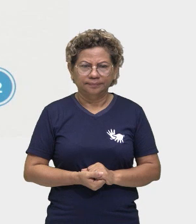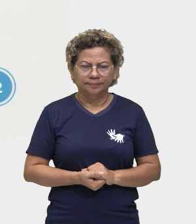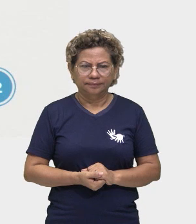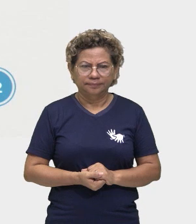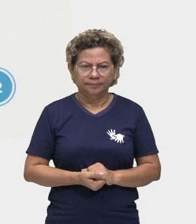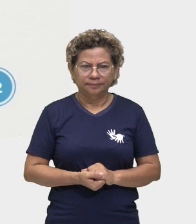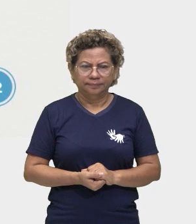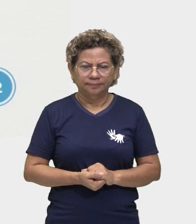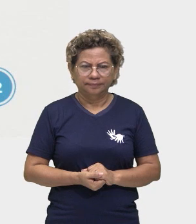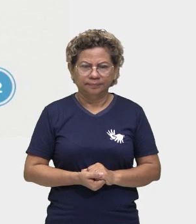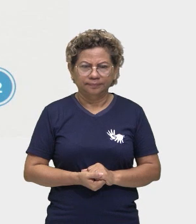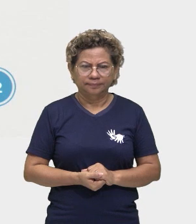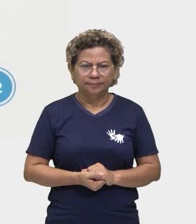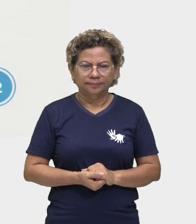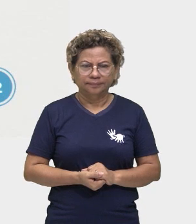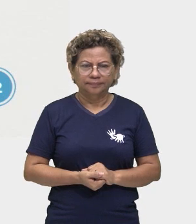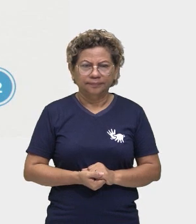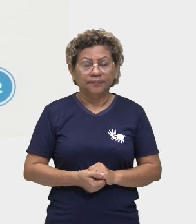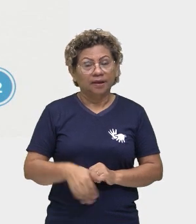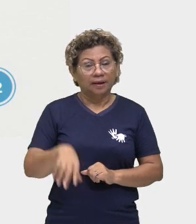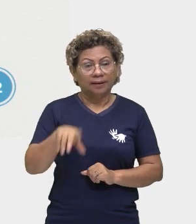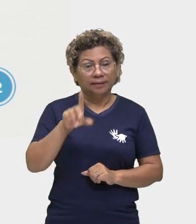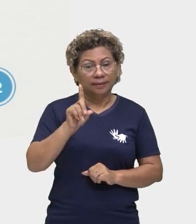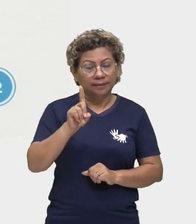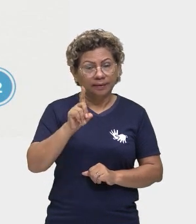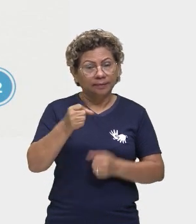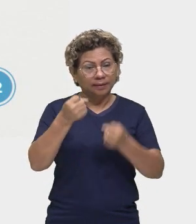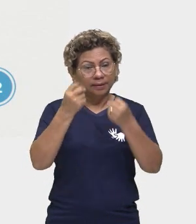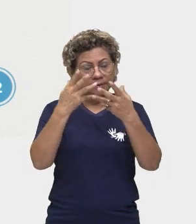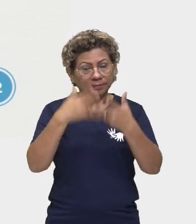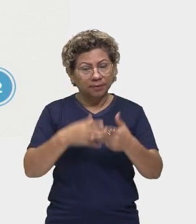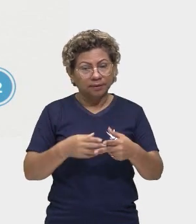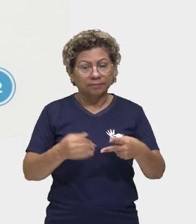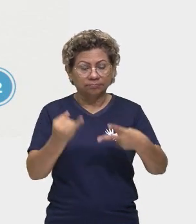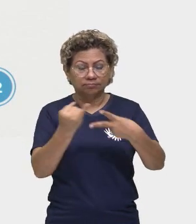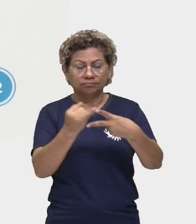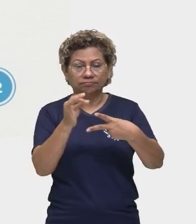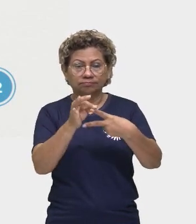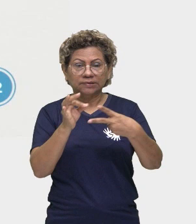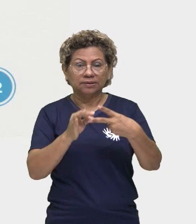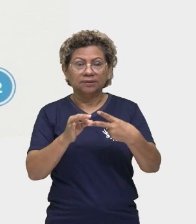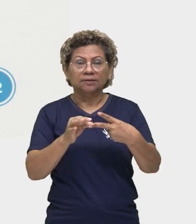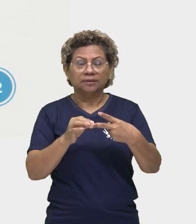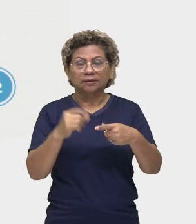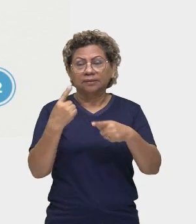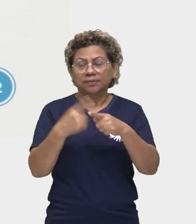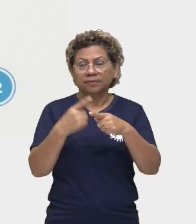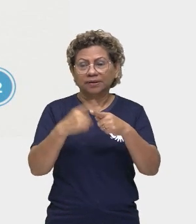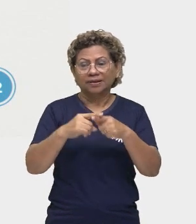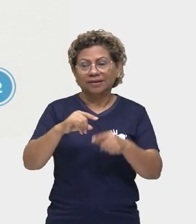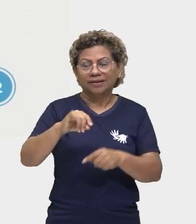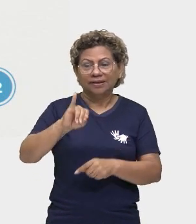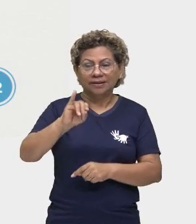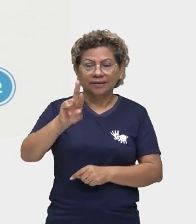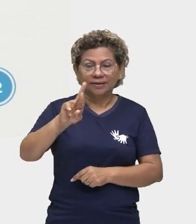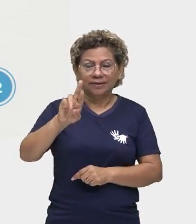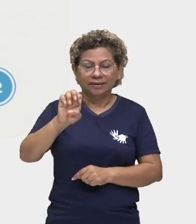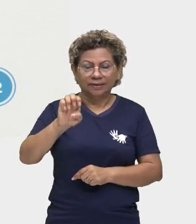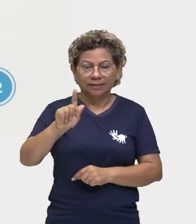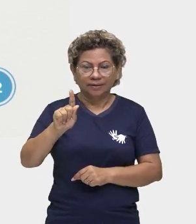A letra D diz o seguinte: um polígono é chamado de regular quando todos os seus lados possuem a mesma